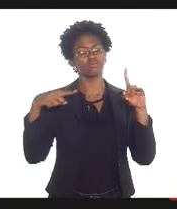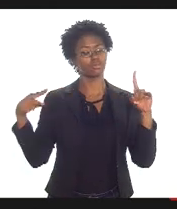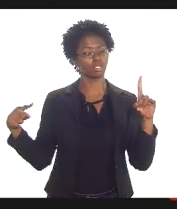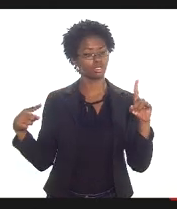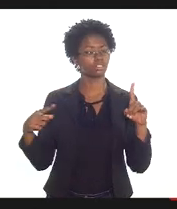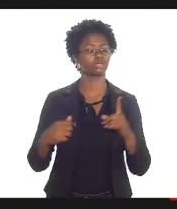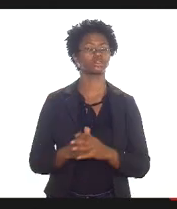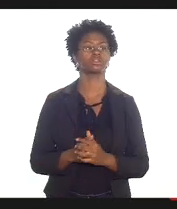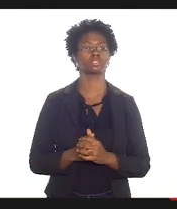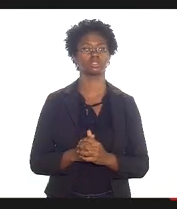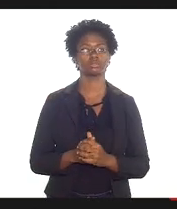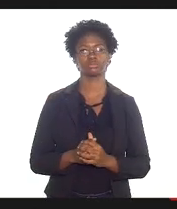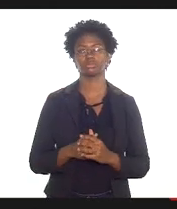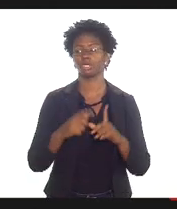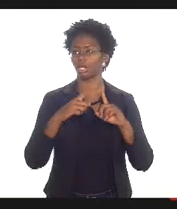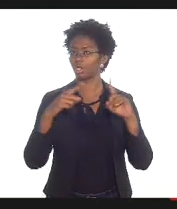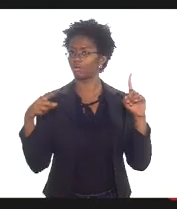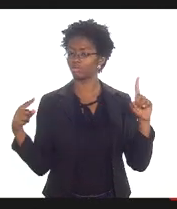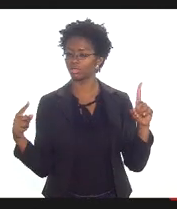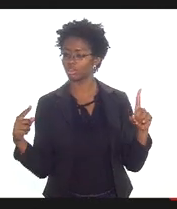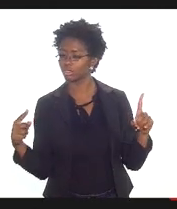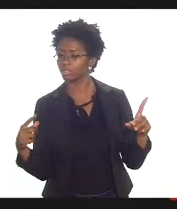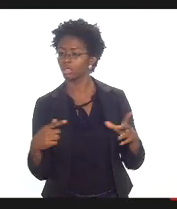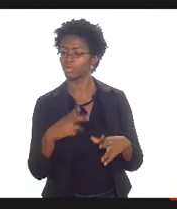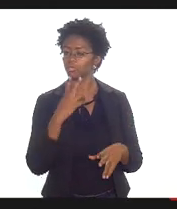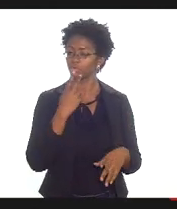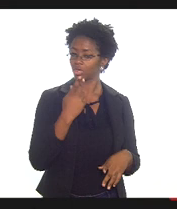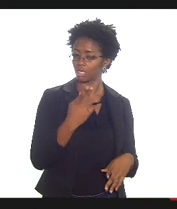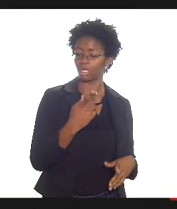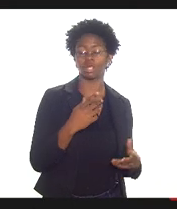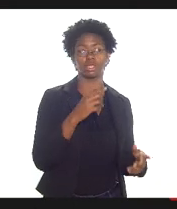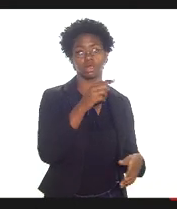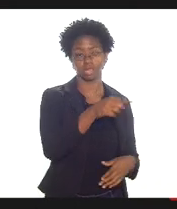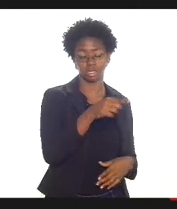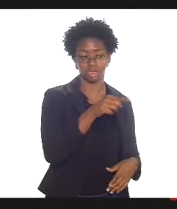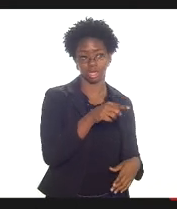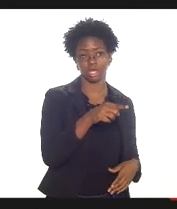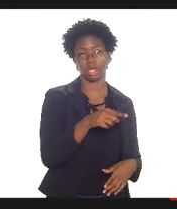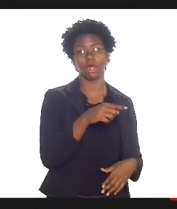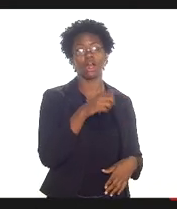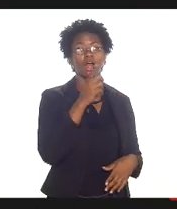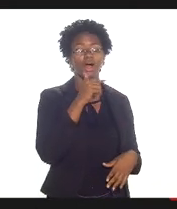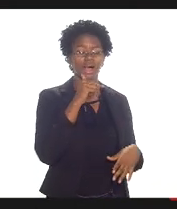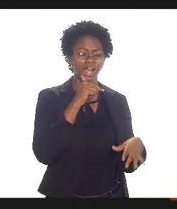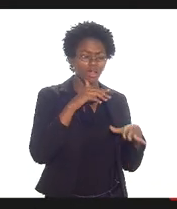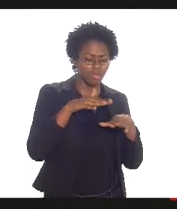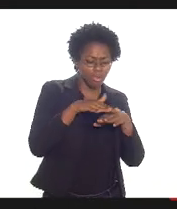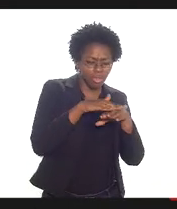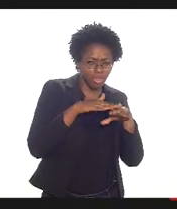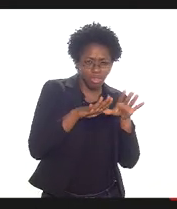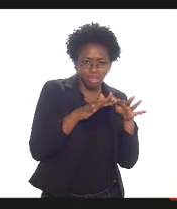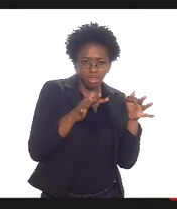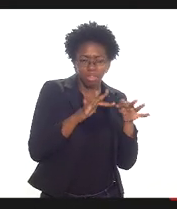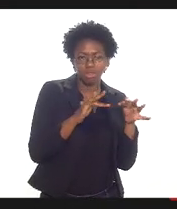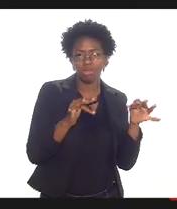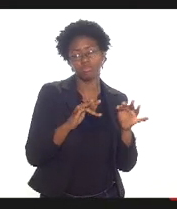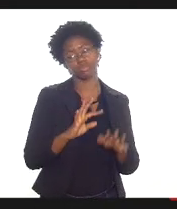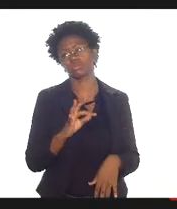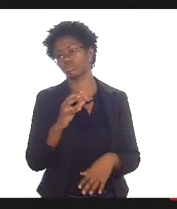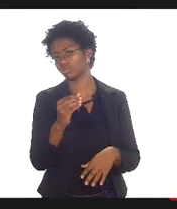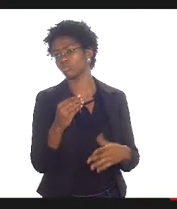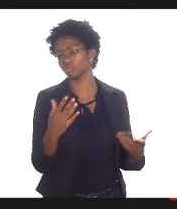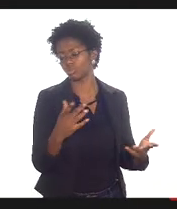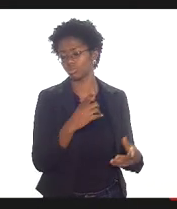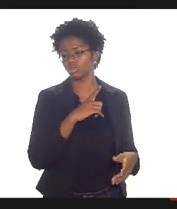lavra é em terra, se a lavra é em águas rasas, e a gente chama de águas rasas tudo que tiver lâmina d'água